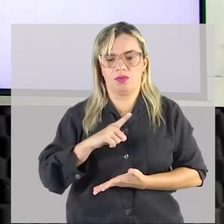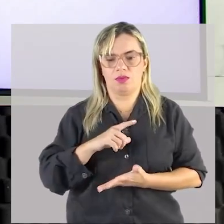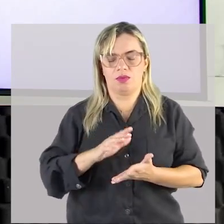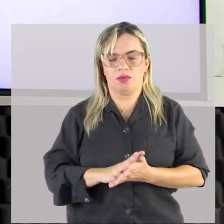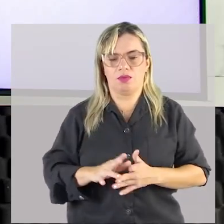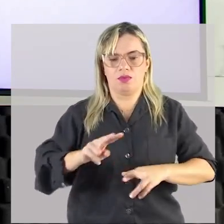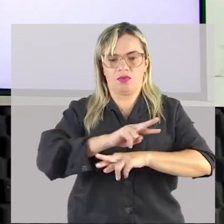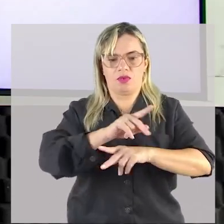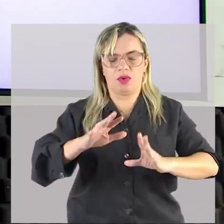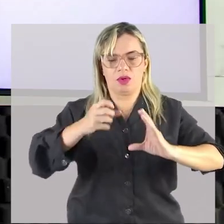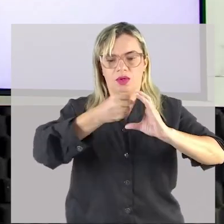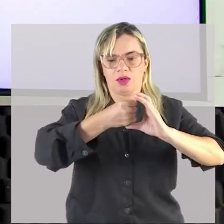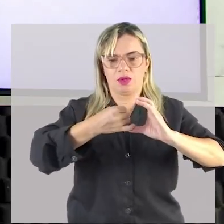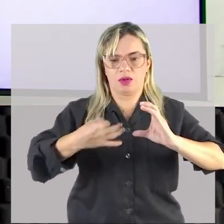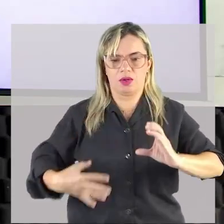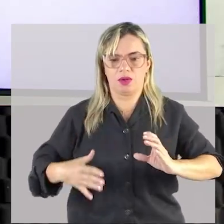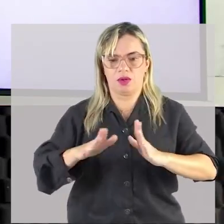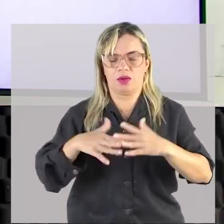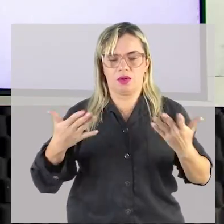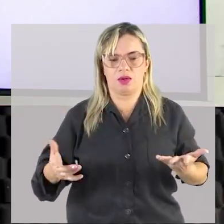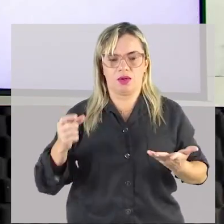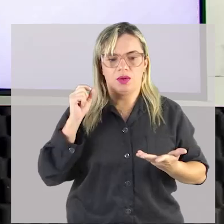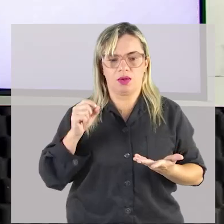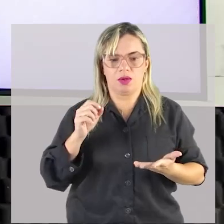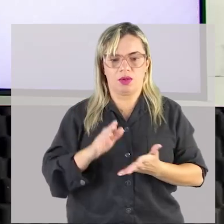um conjunto de características